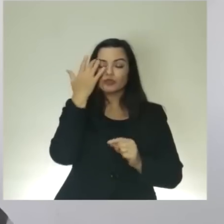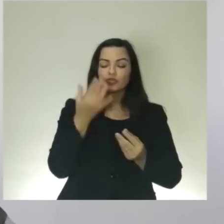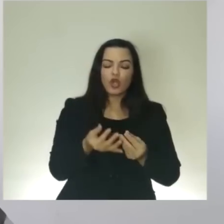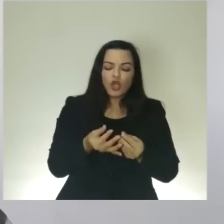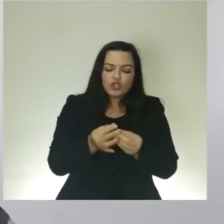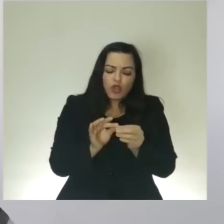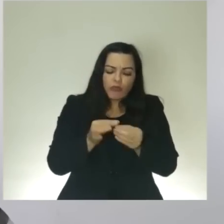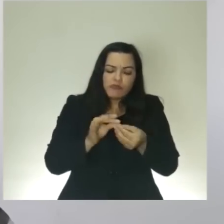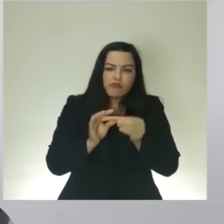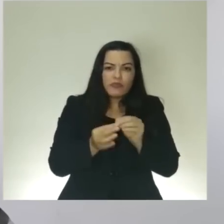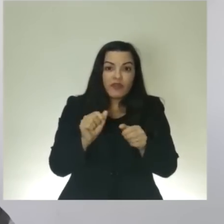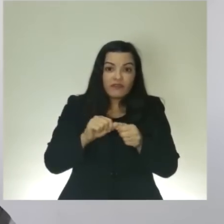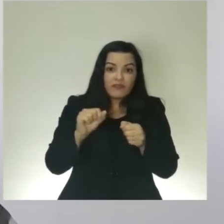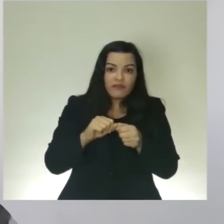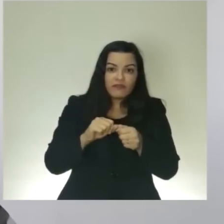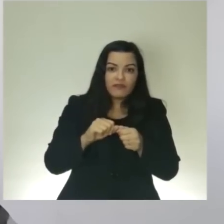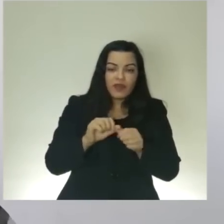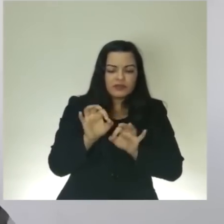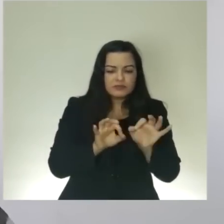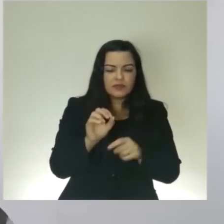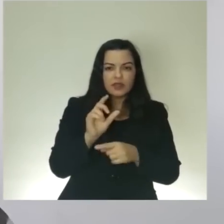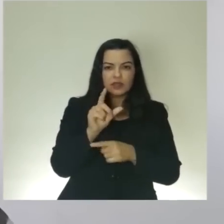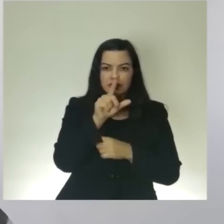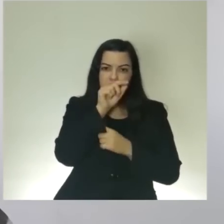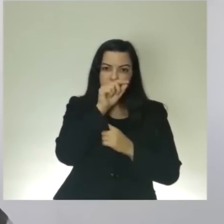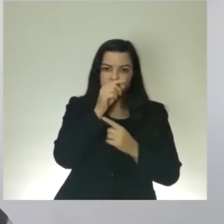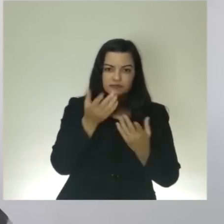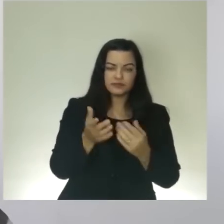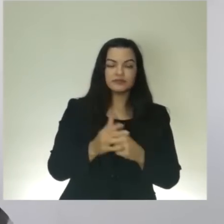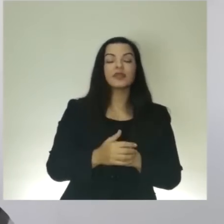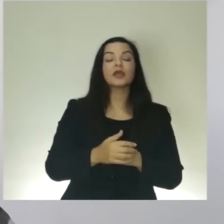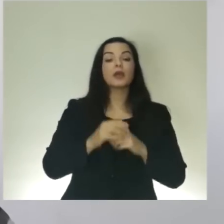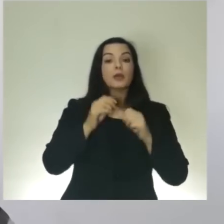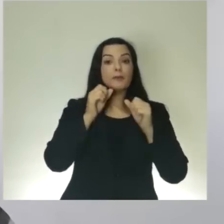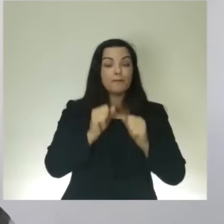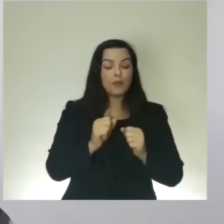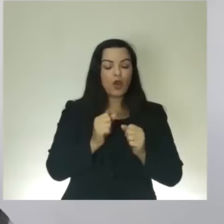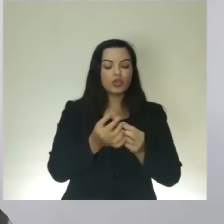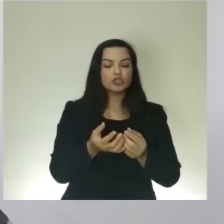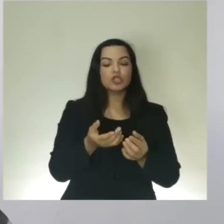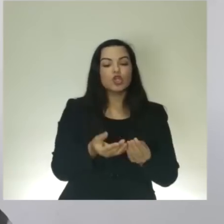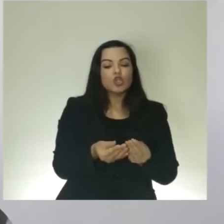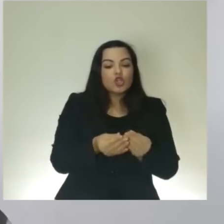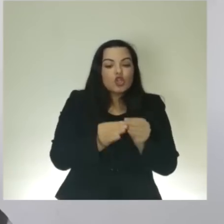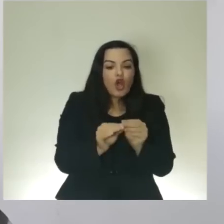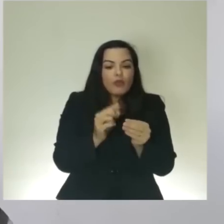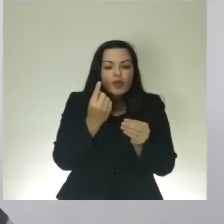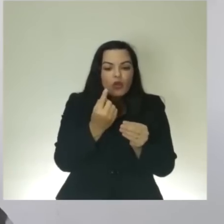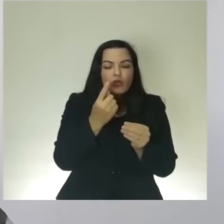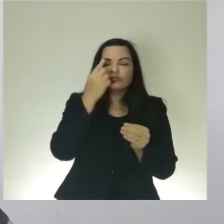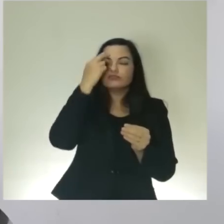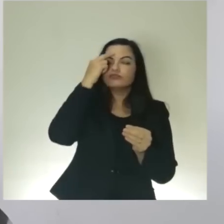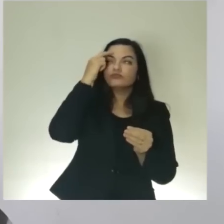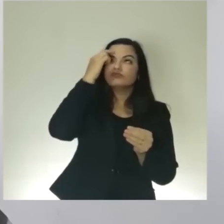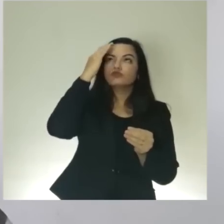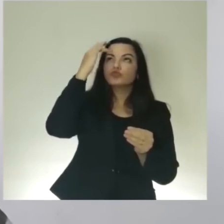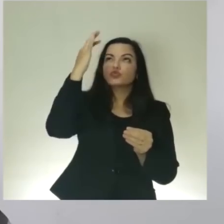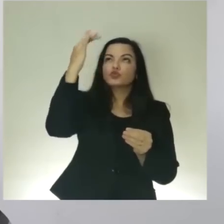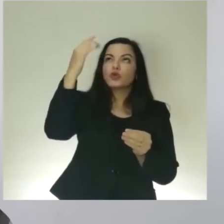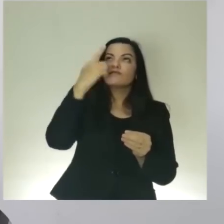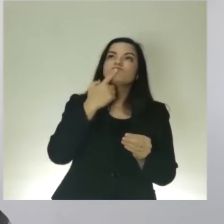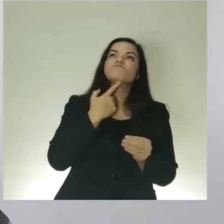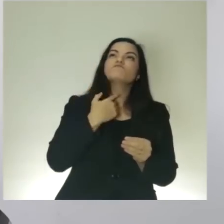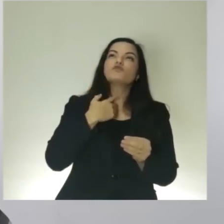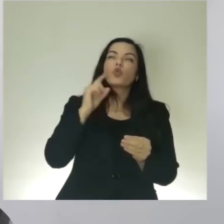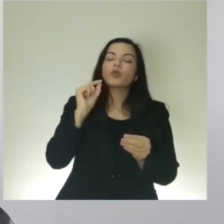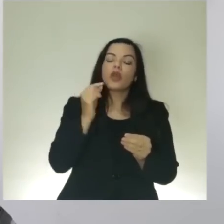vai colocando aí no papel, ela pode fazer um desejo, ela pode colocar os seus sonhos, aquilo que ela mais deseja